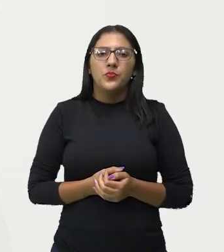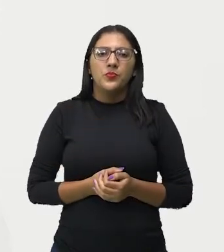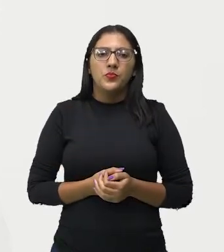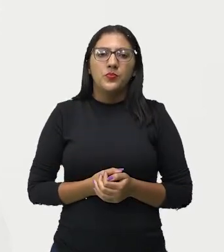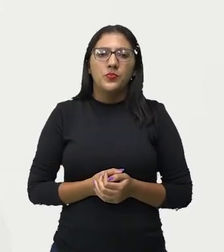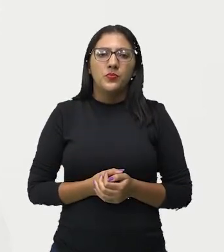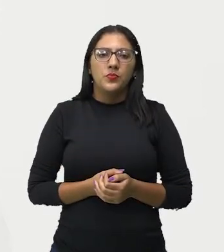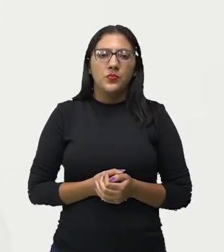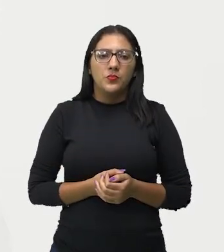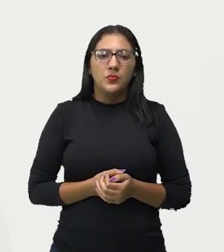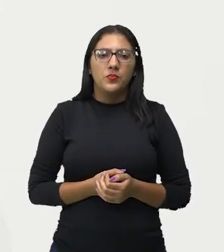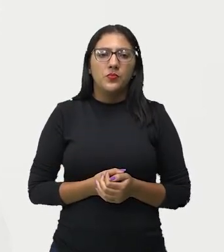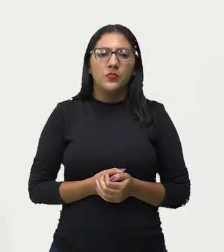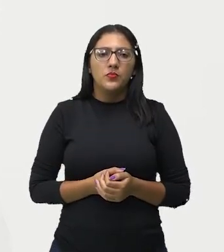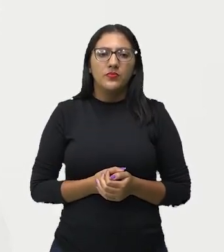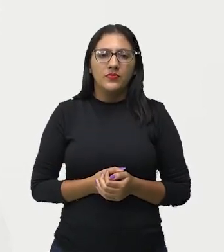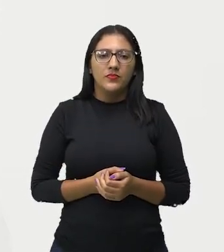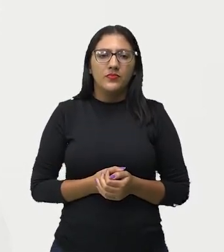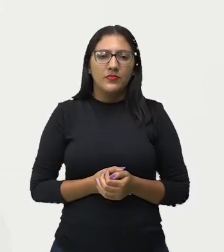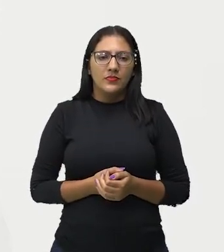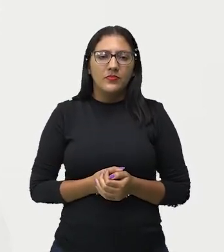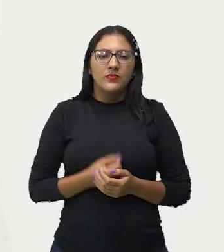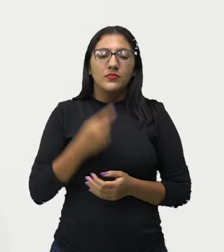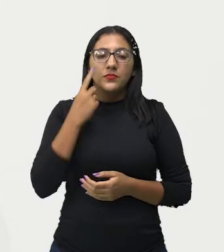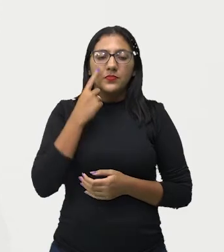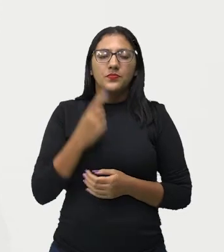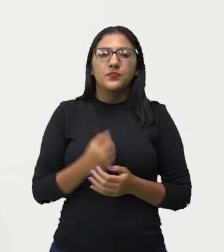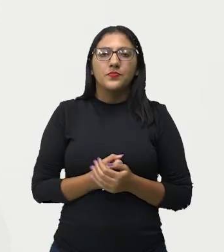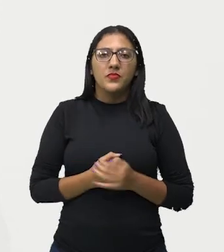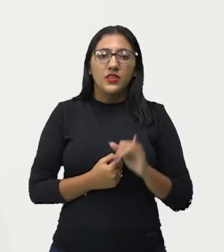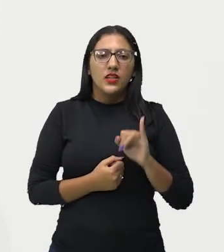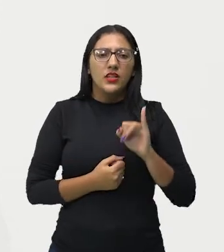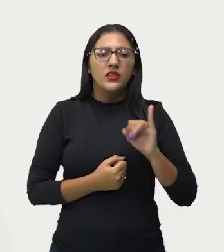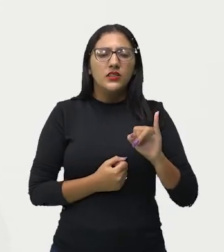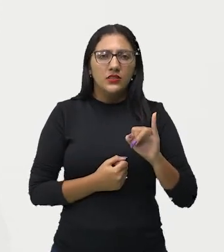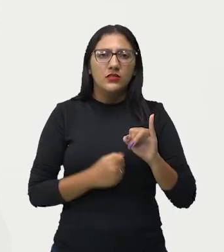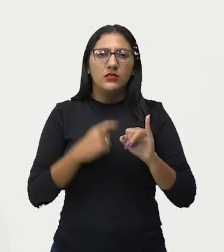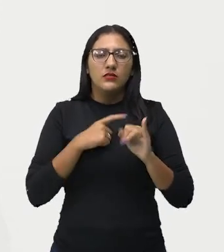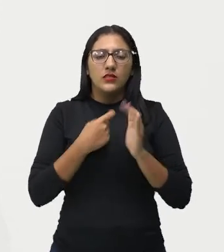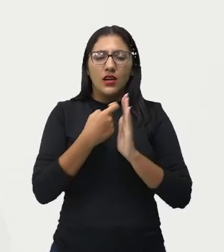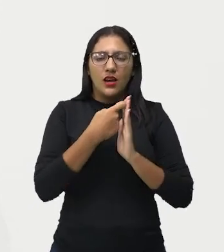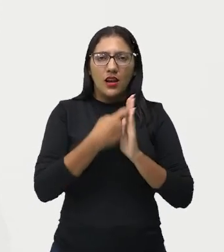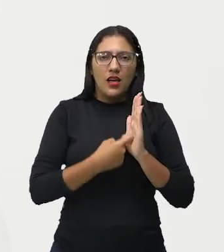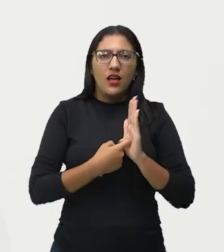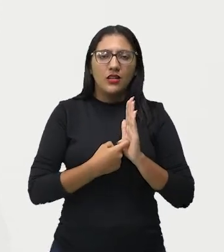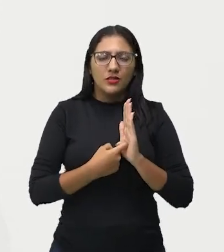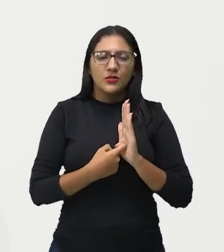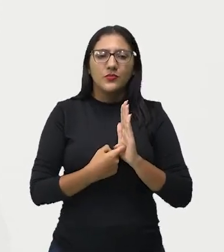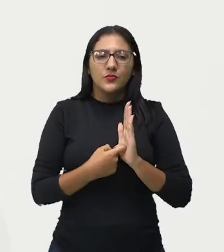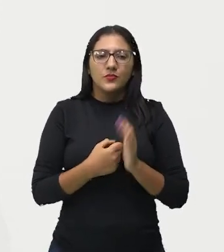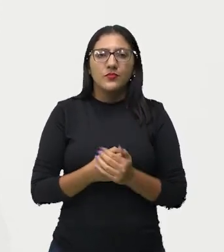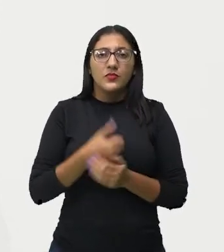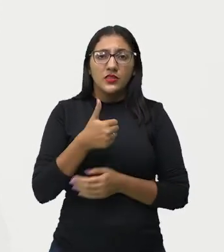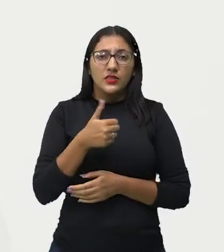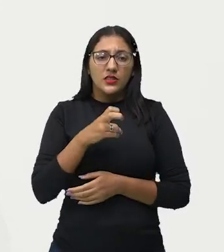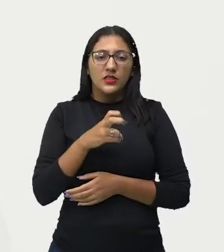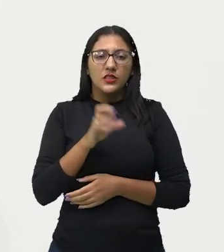reais. A taxa, olha só, taxa representa pela letra I, tá? A taxa